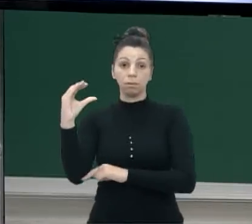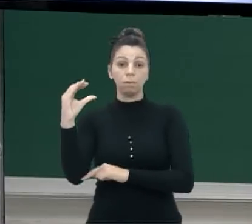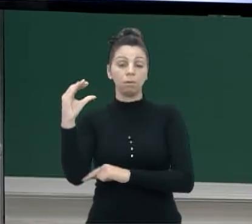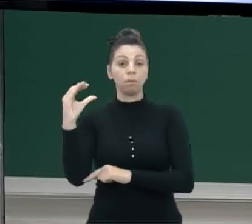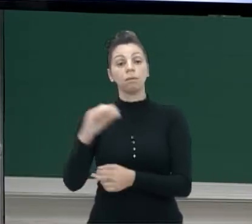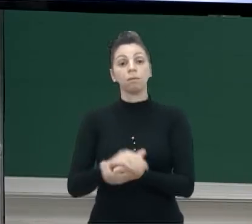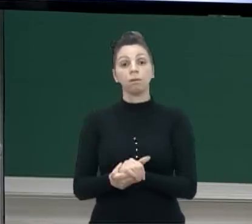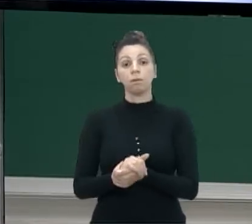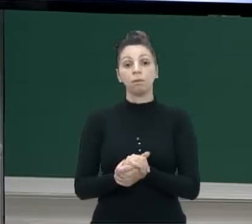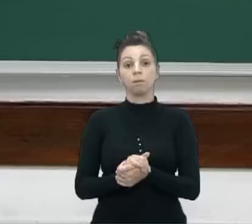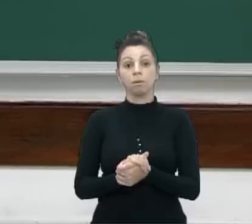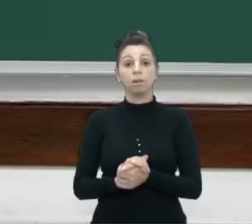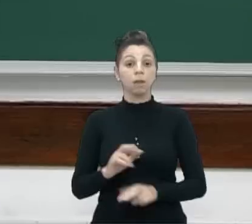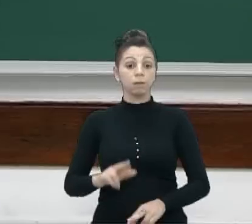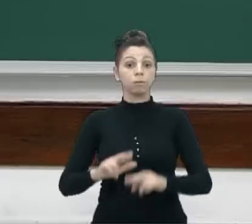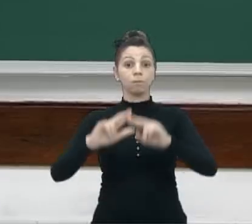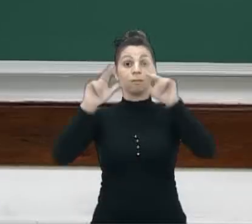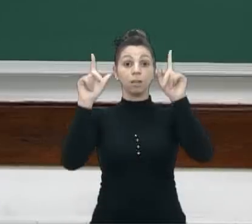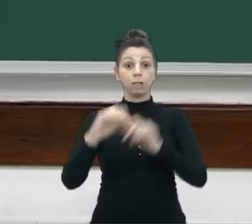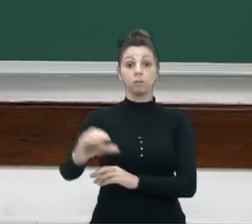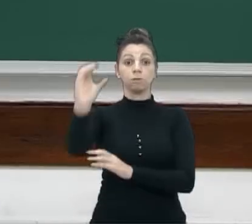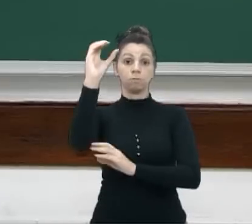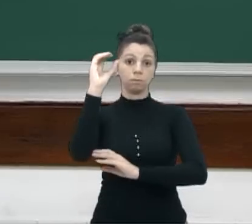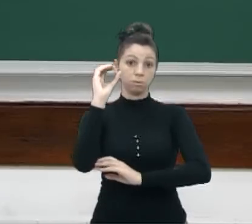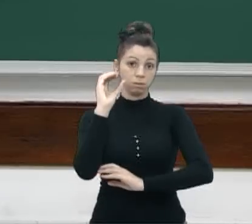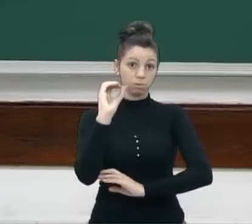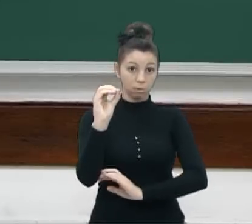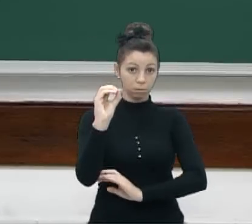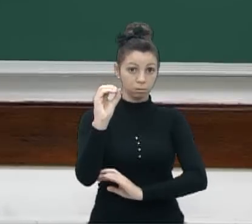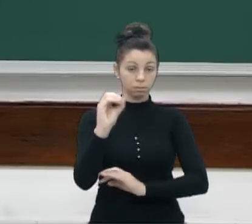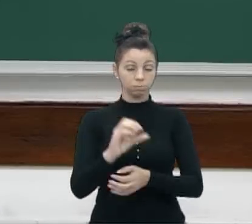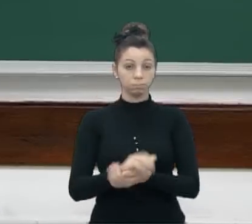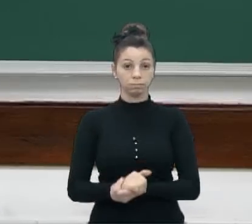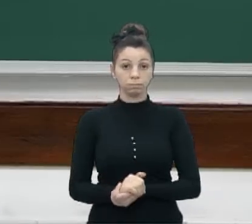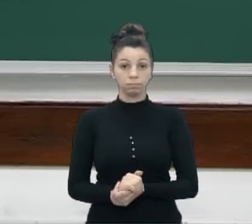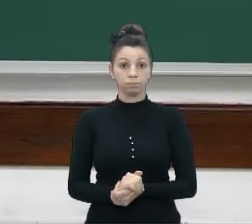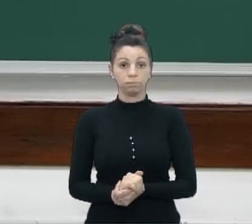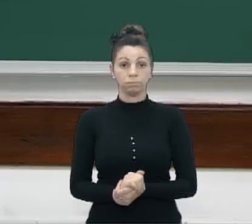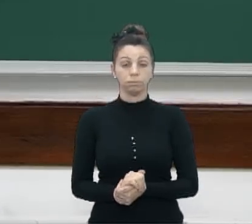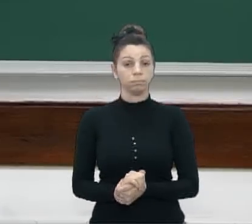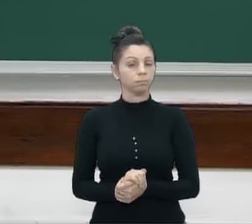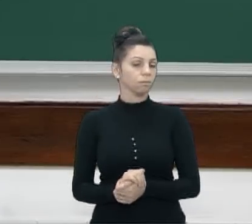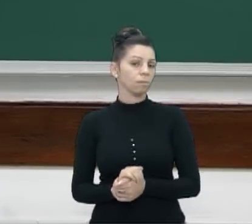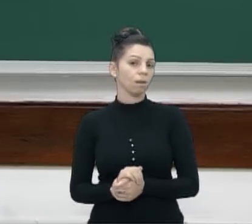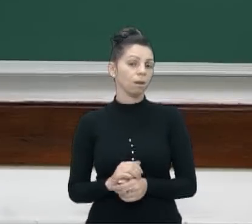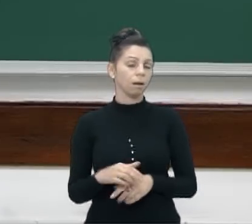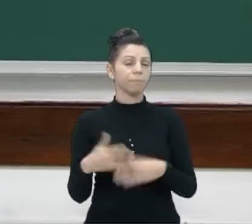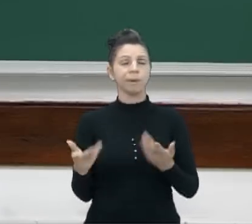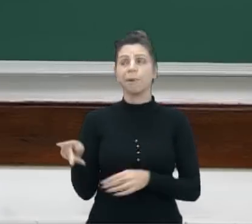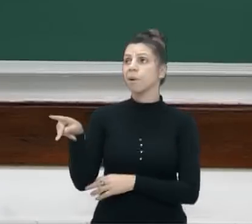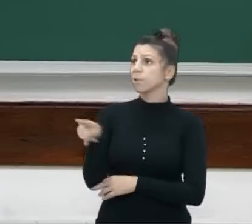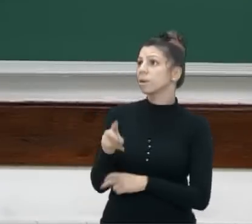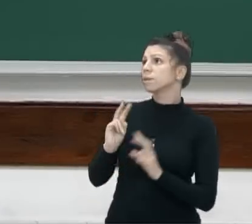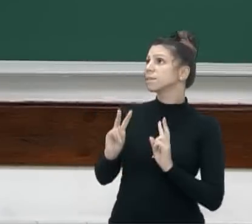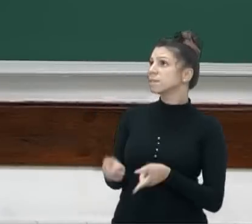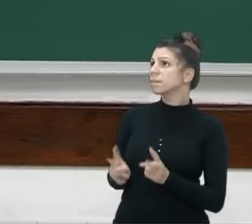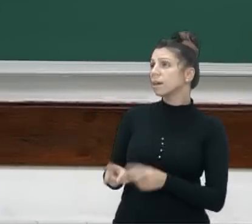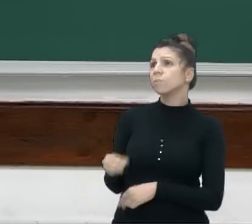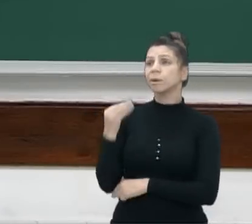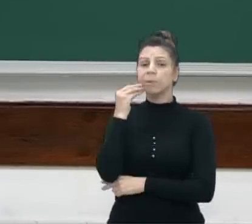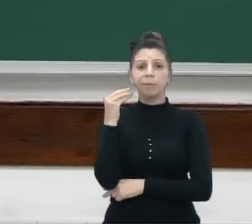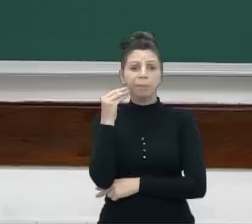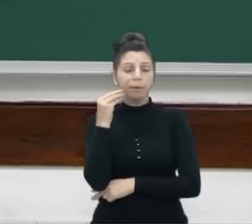comum diferente de 0, ok? Muito bem. Ah, mas professora, eu vou ter que ir sempre por